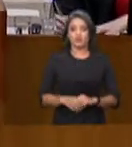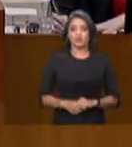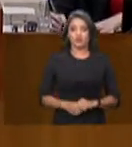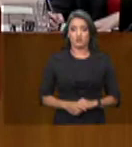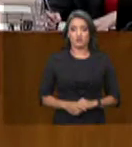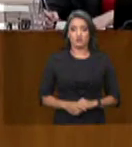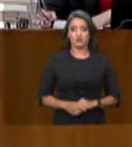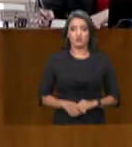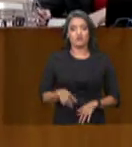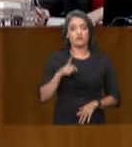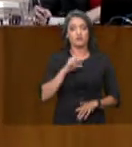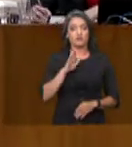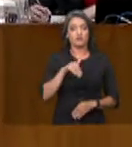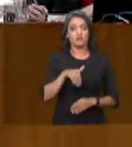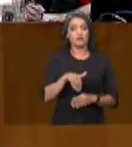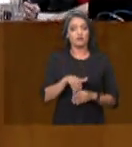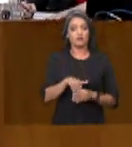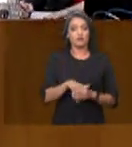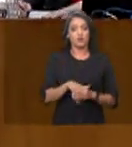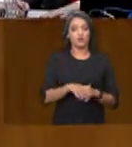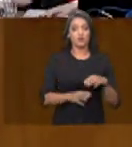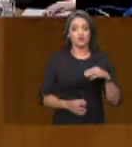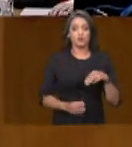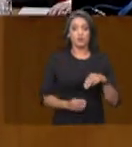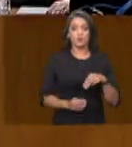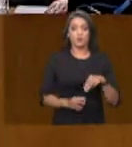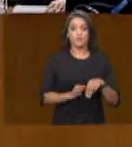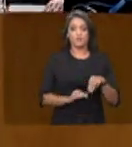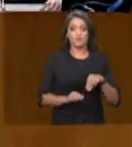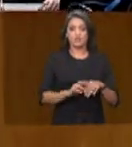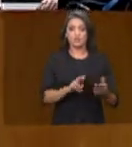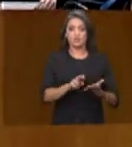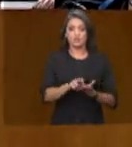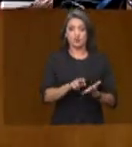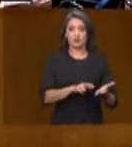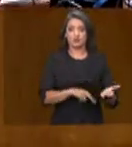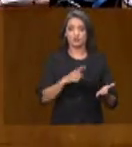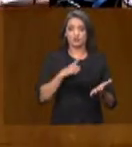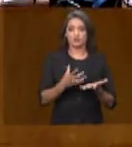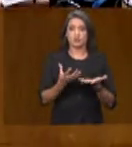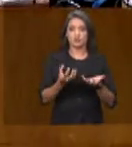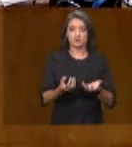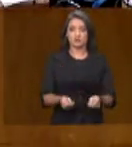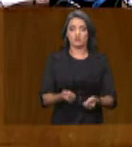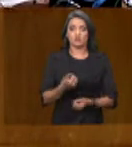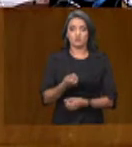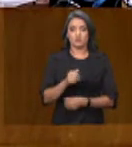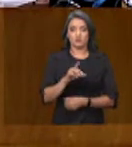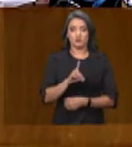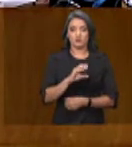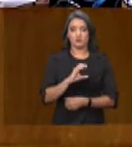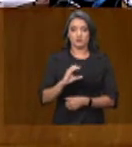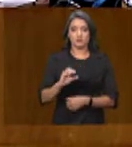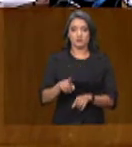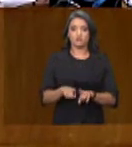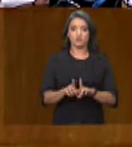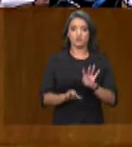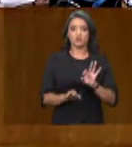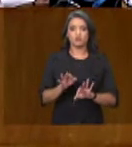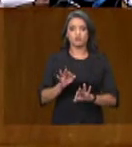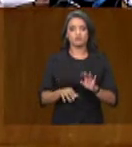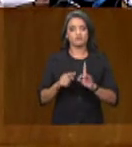após o voto do eminente relator conhecendo a descer e julgando